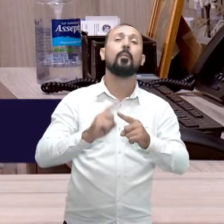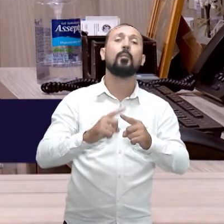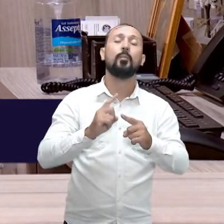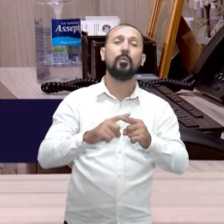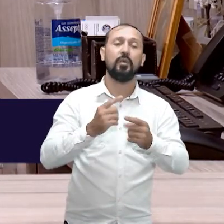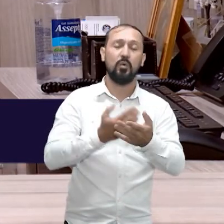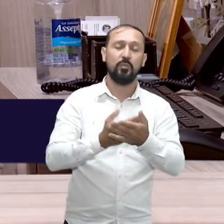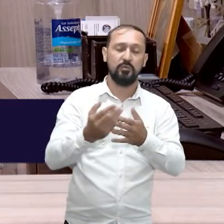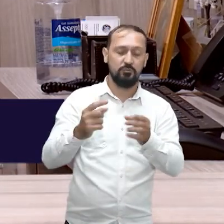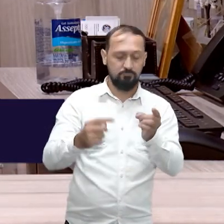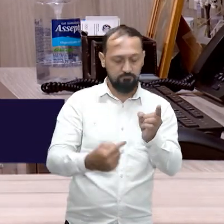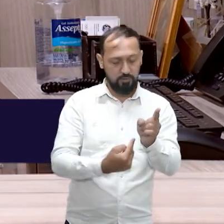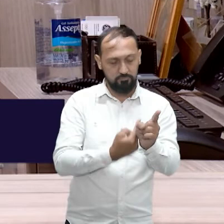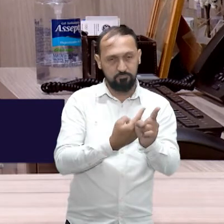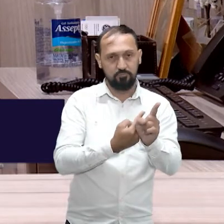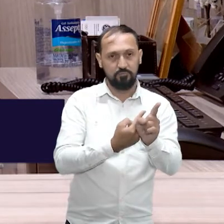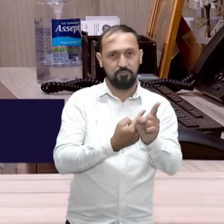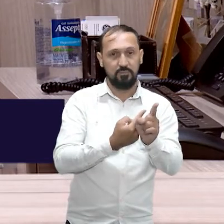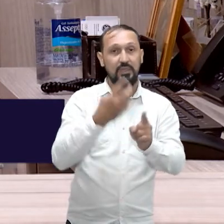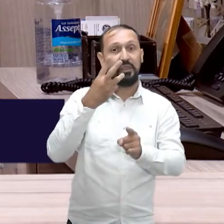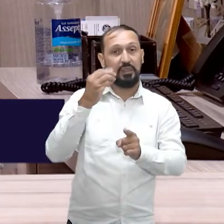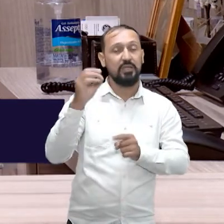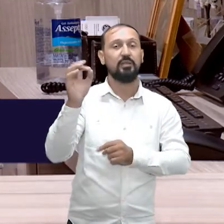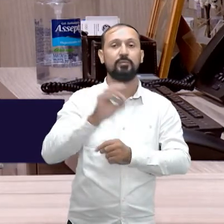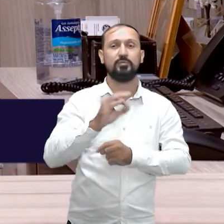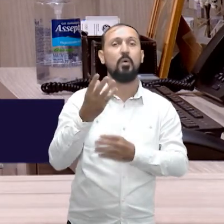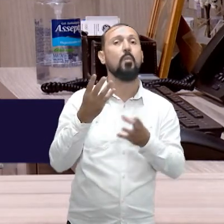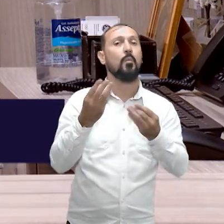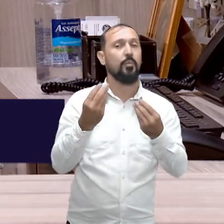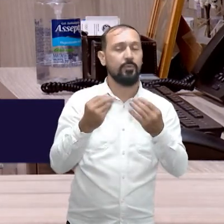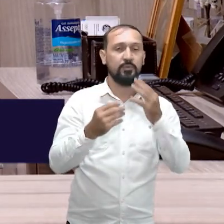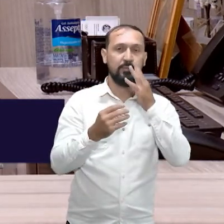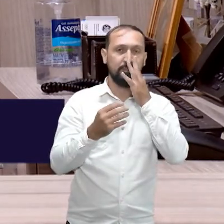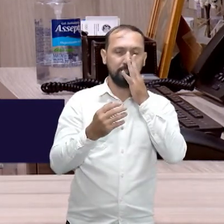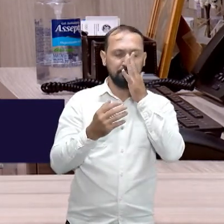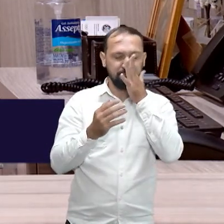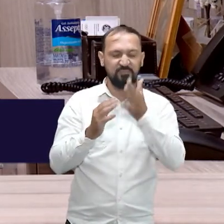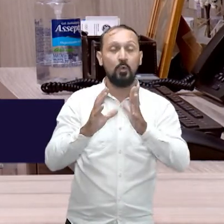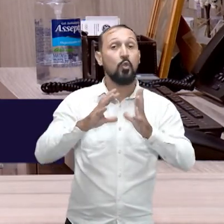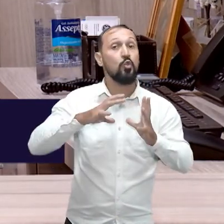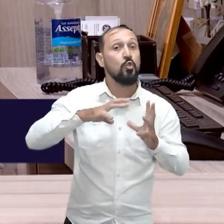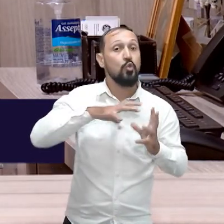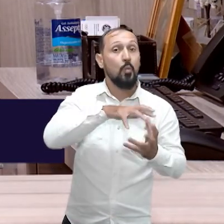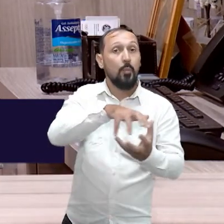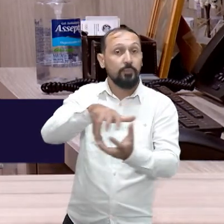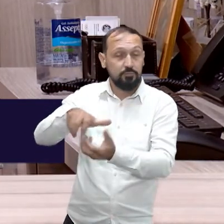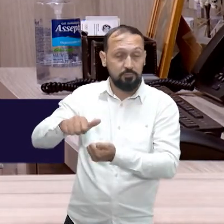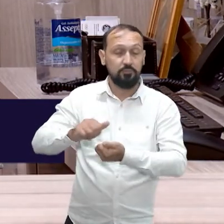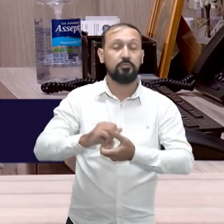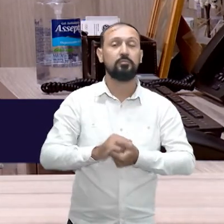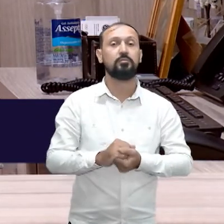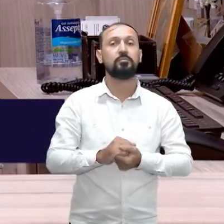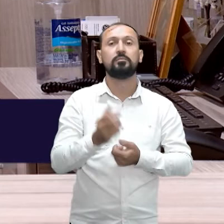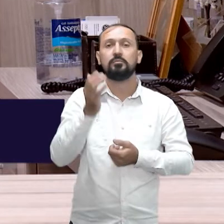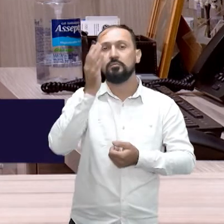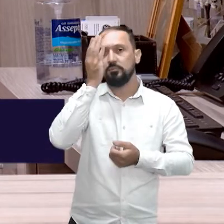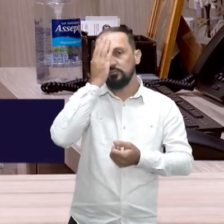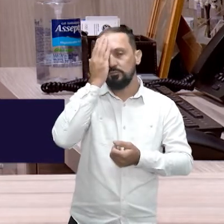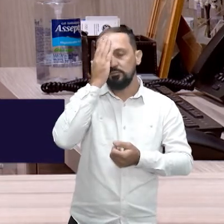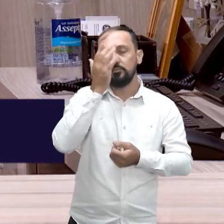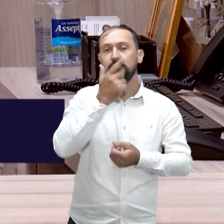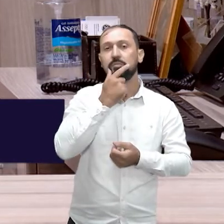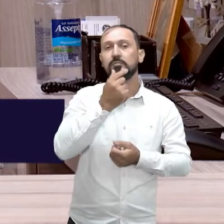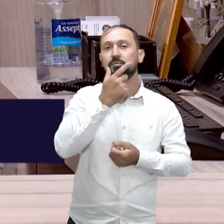malignos, né, ou seja, o câncer, em decorrência do câncer de próstata. 1/3. Então é muita gente, infelizmente muitos homens, no mundo